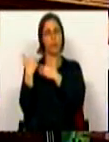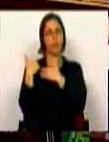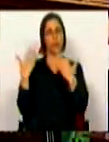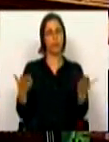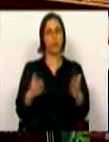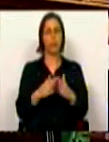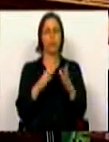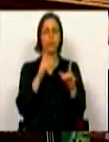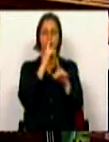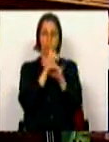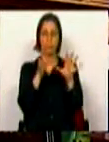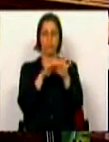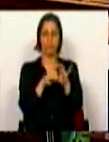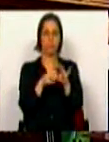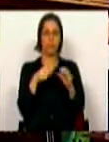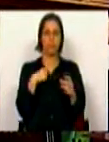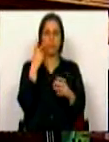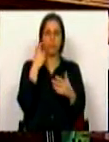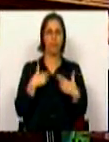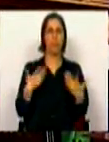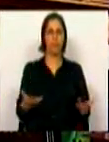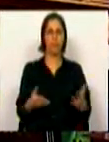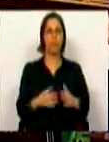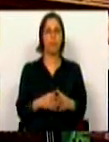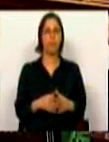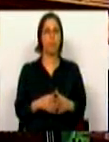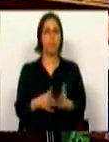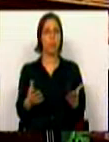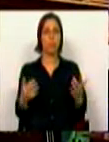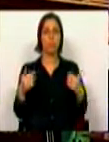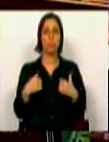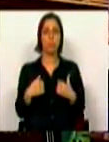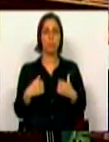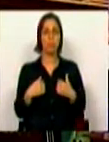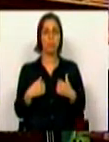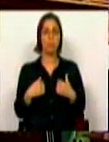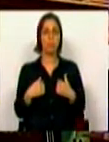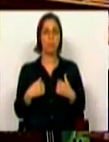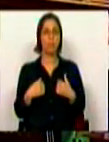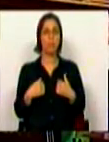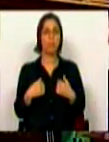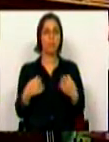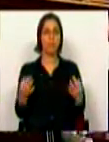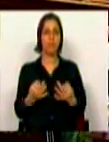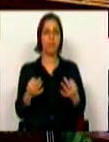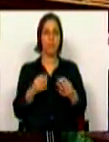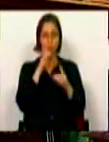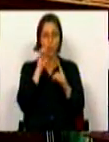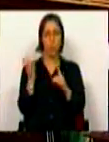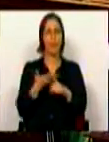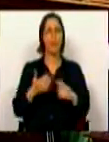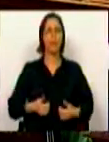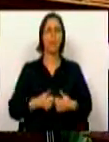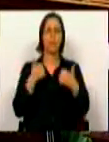responsabilidades e à altura do momento que vivemos, para que nós venhamos a ter um ambiente